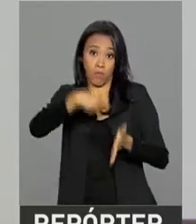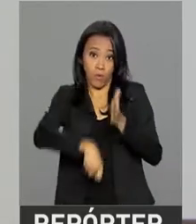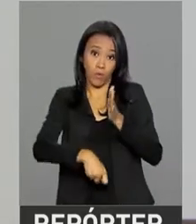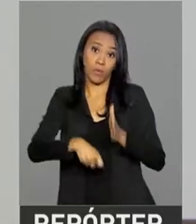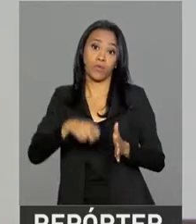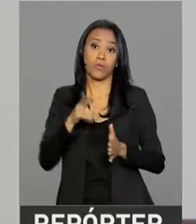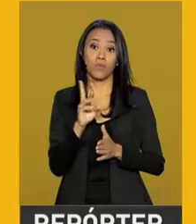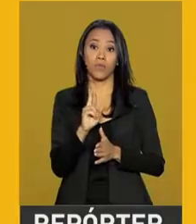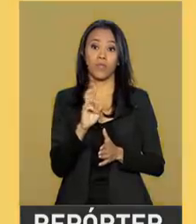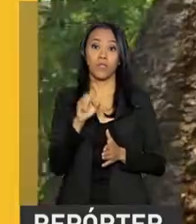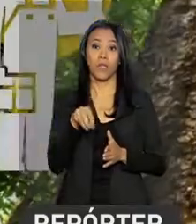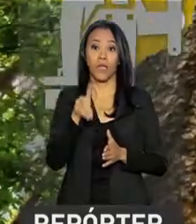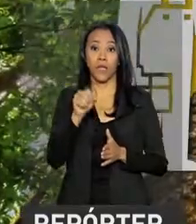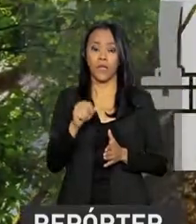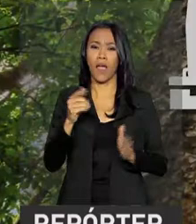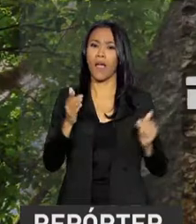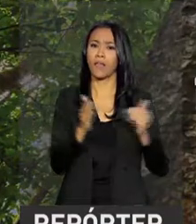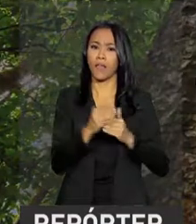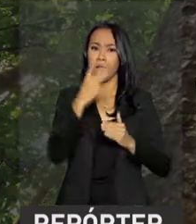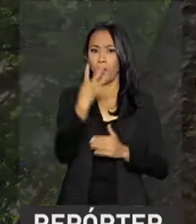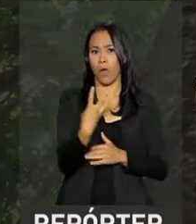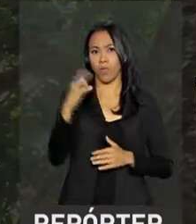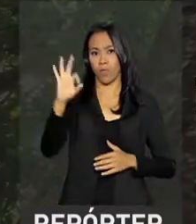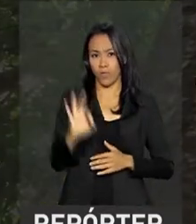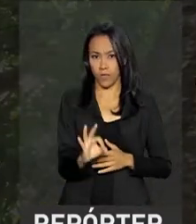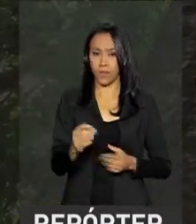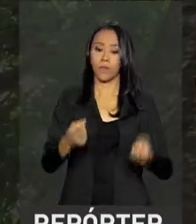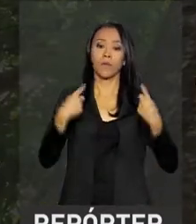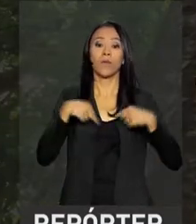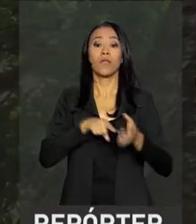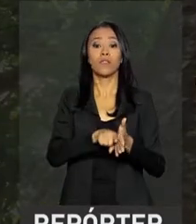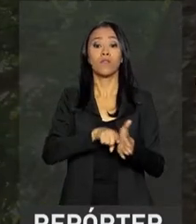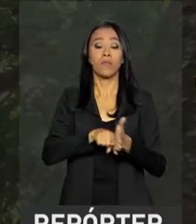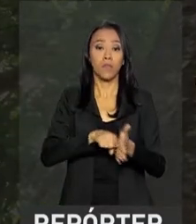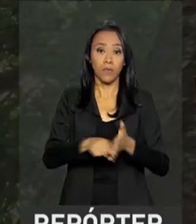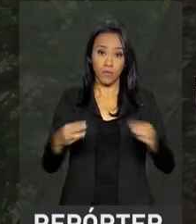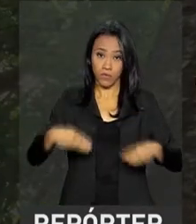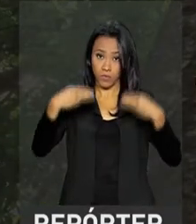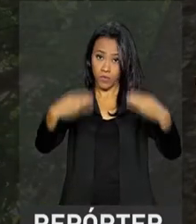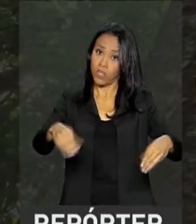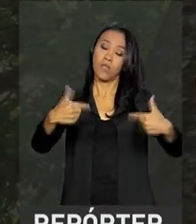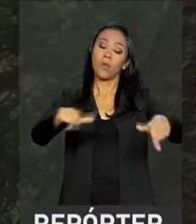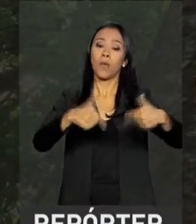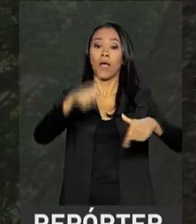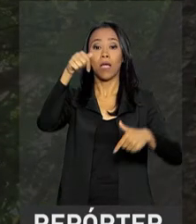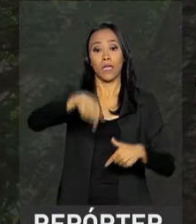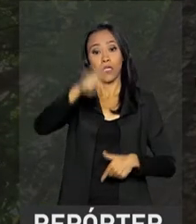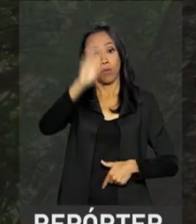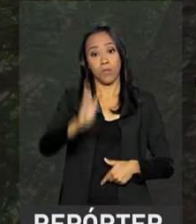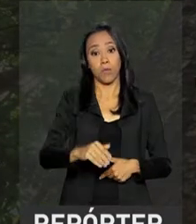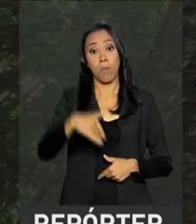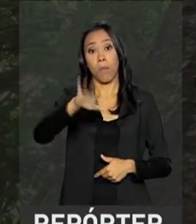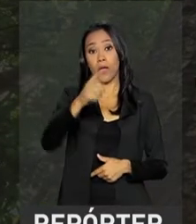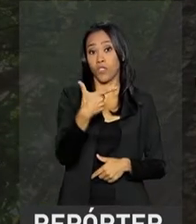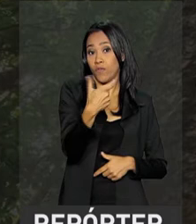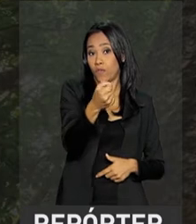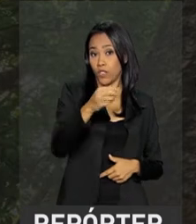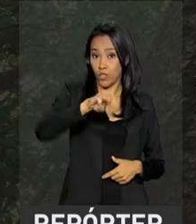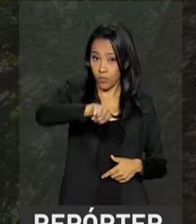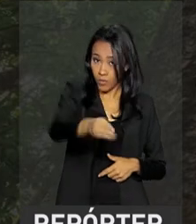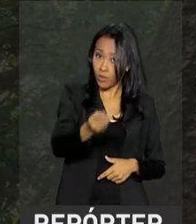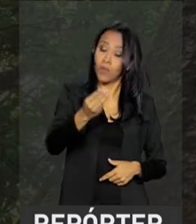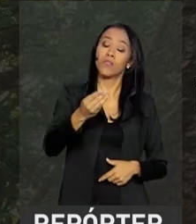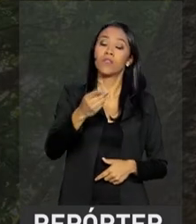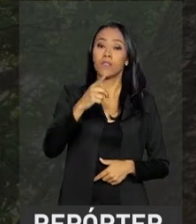até 4% dados do ministério do trabalho apontam que hoje no brasil mais de 20 milhões de empregados são beneficiados pelo